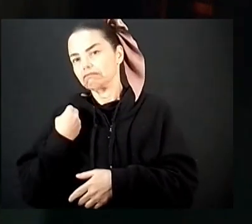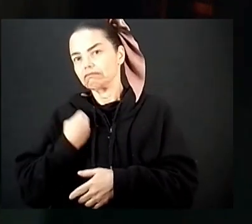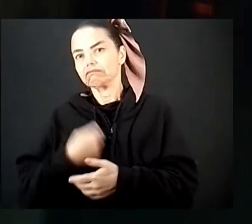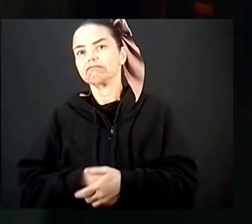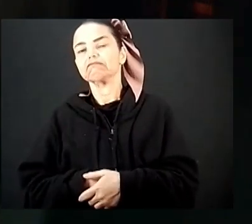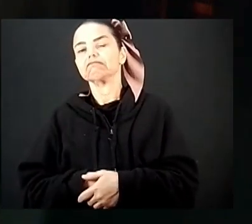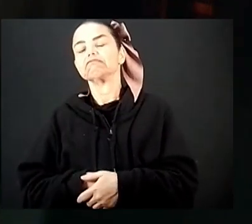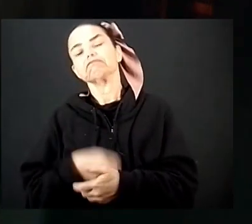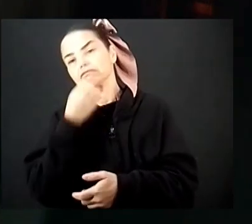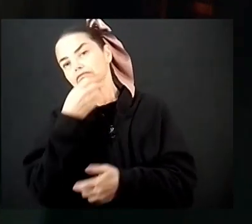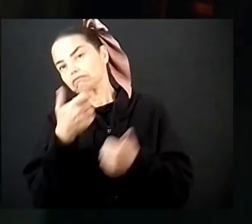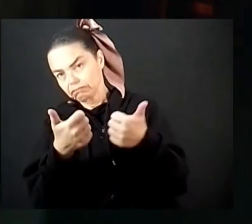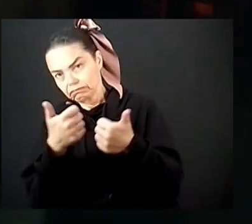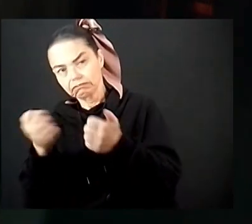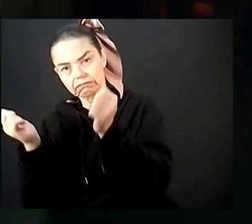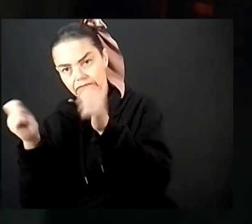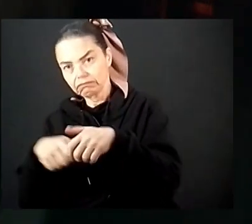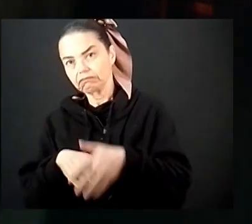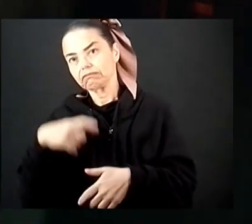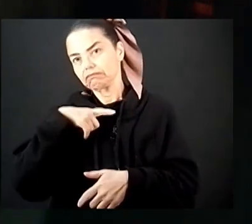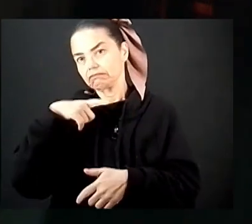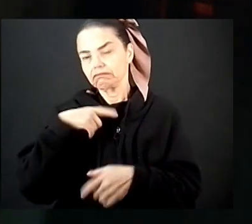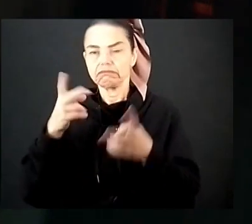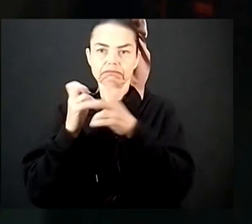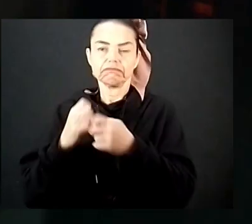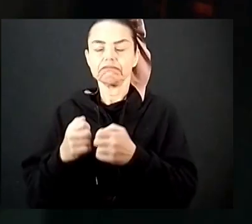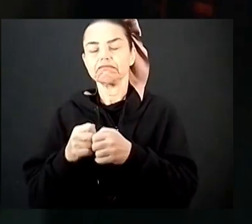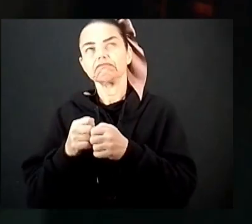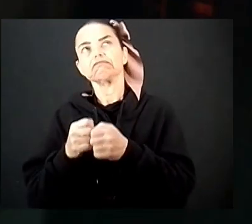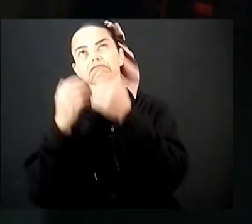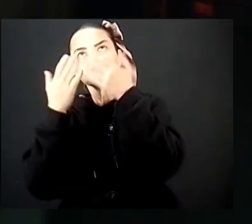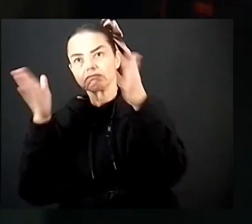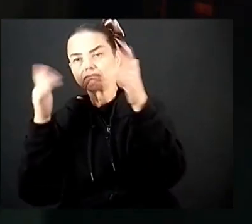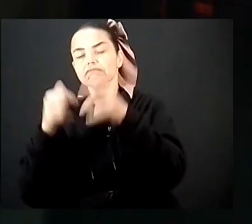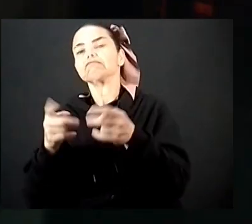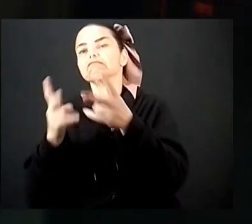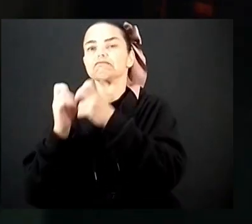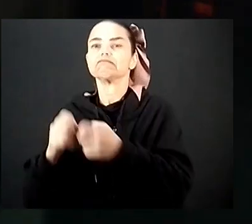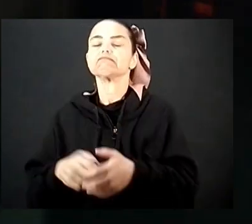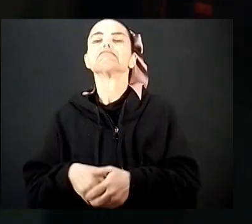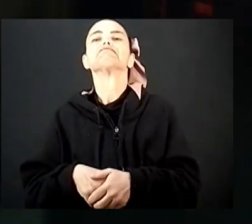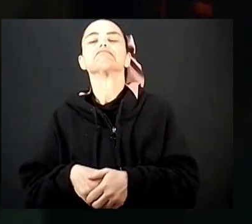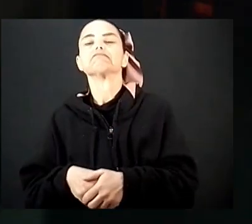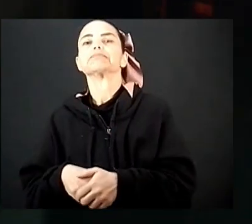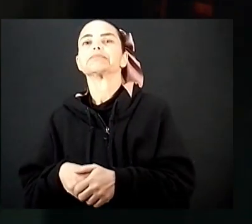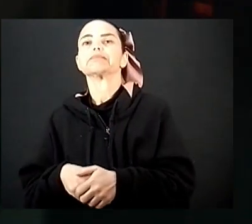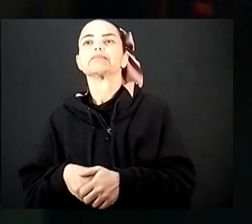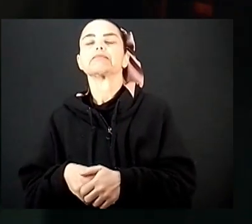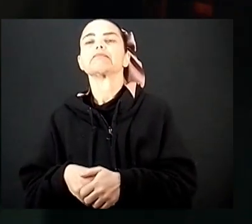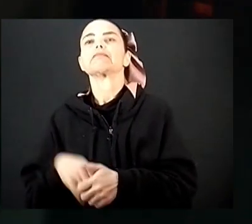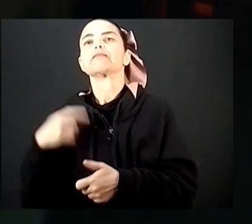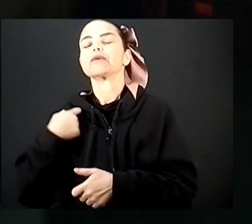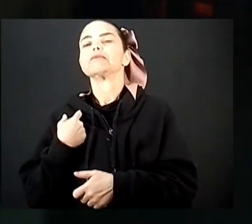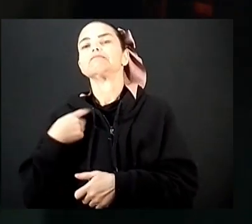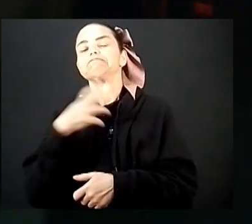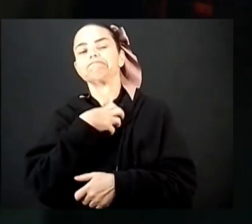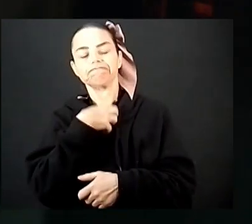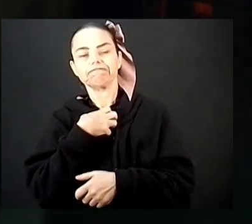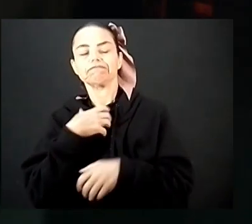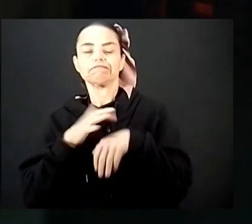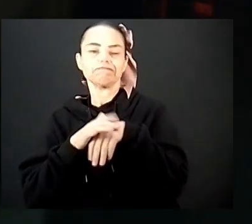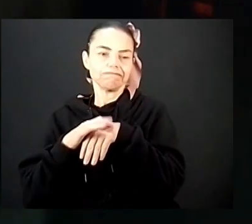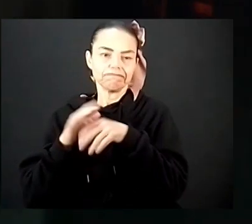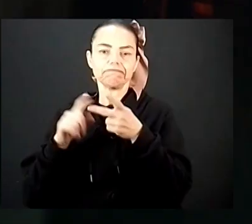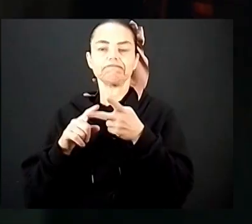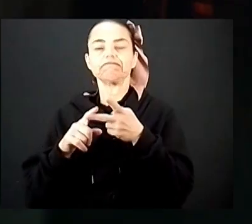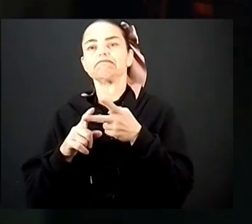bom que você pode ter essa visão mais ampla, que você pode perceber aí aquilo que te machuca, aquilo que faz